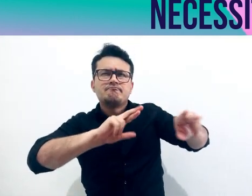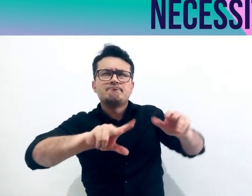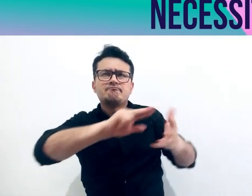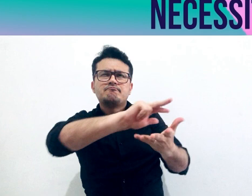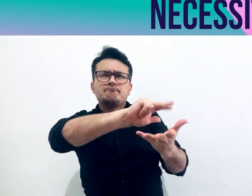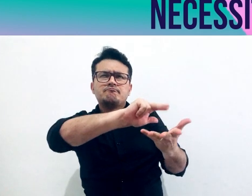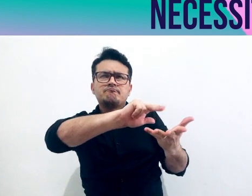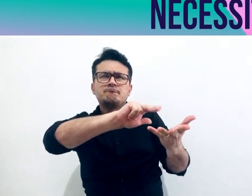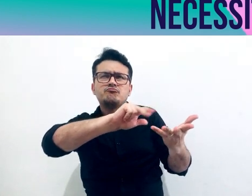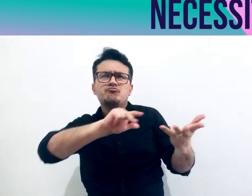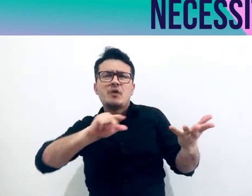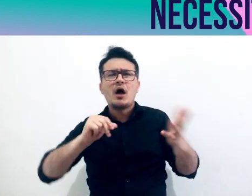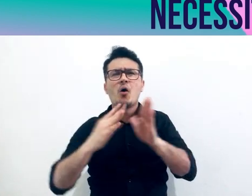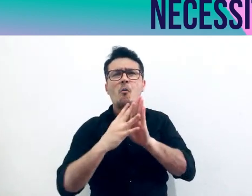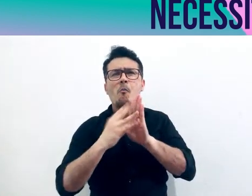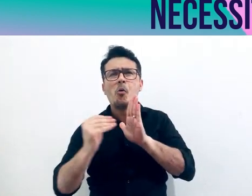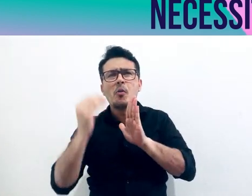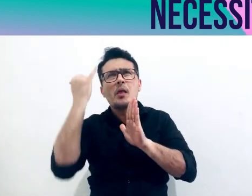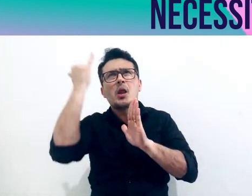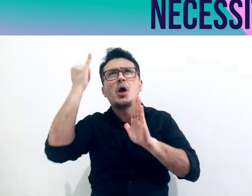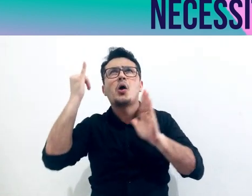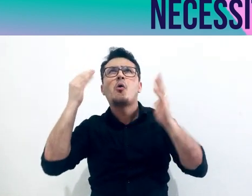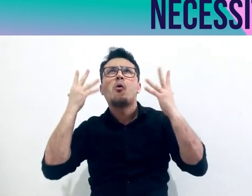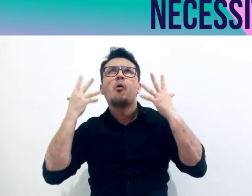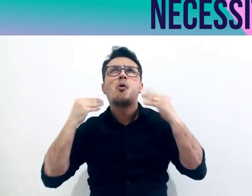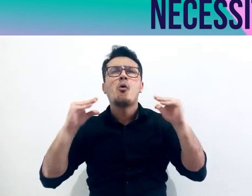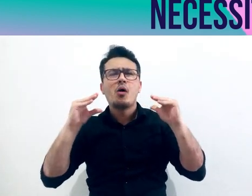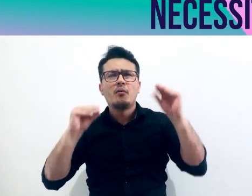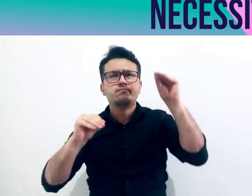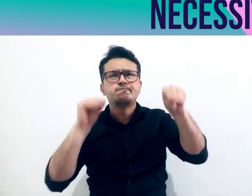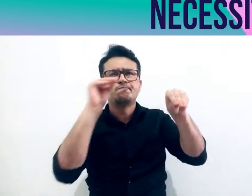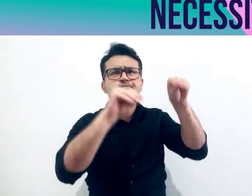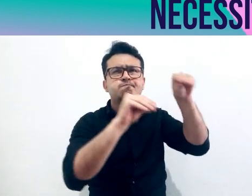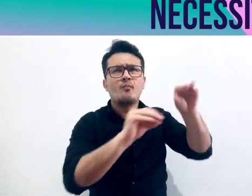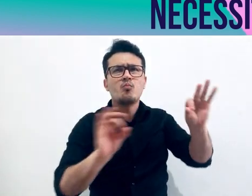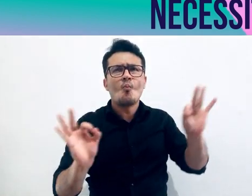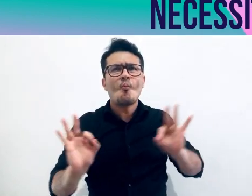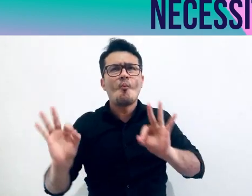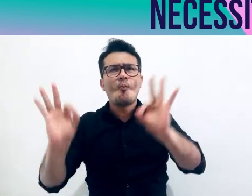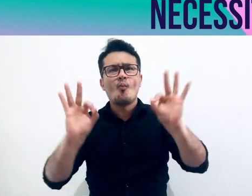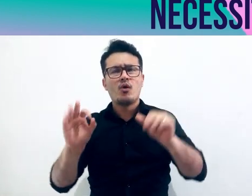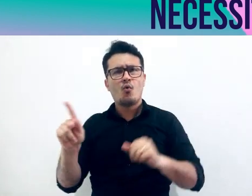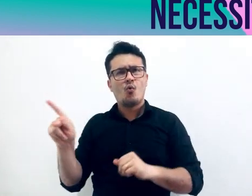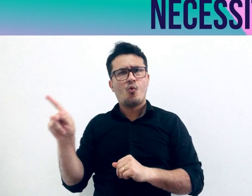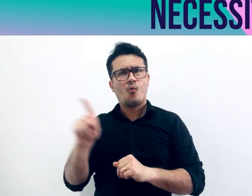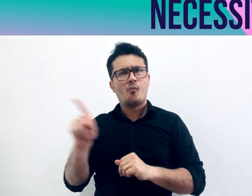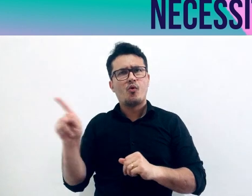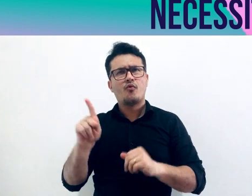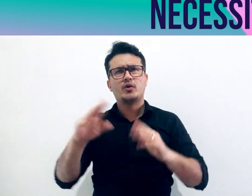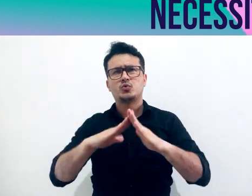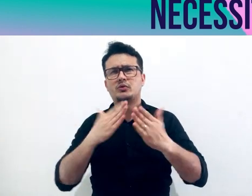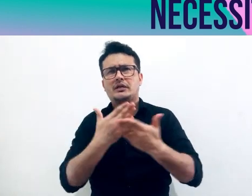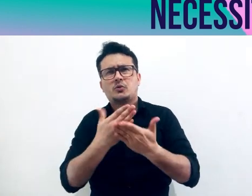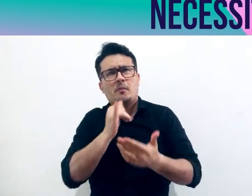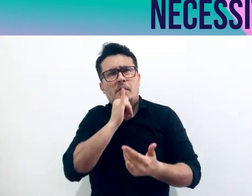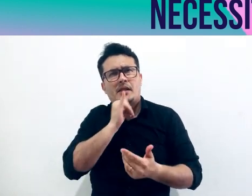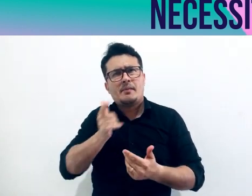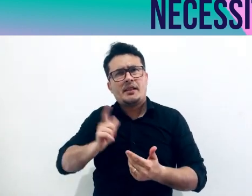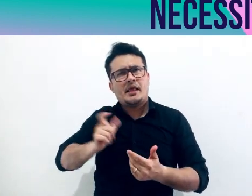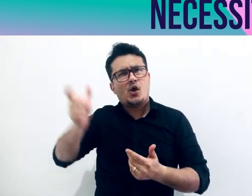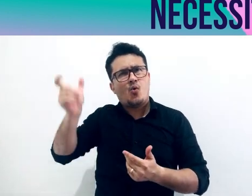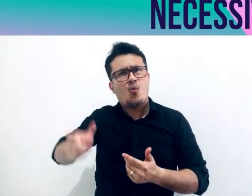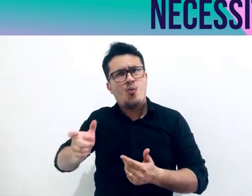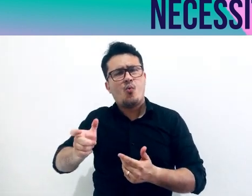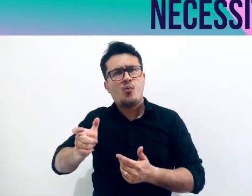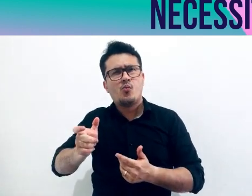as crianças, e não com um modelo de pensamento comum a todas elas. O professor da escola regular que tem um aluno, por